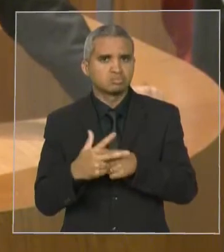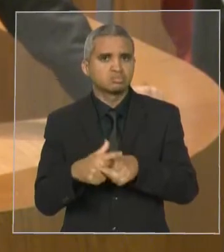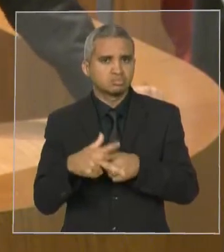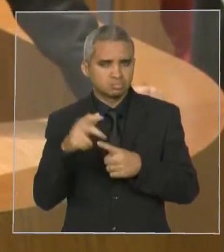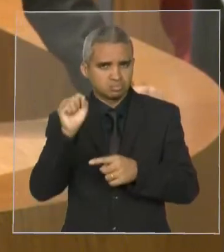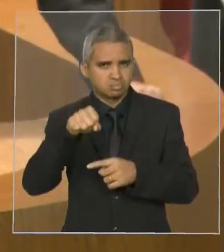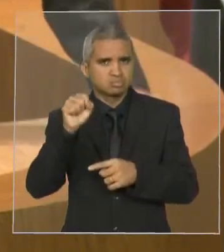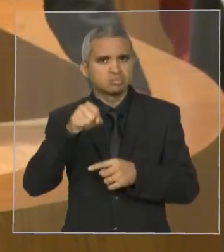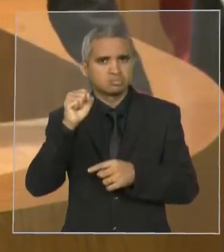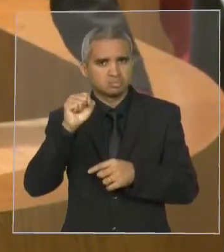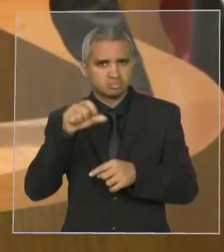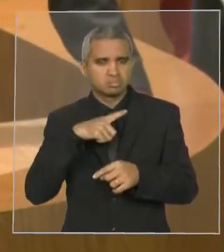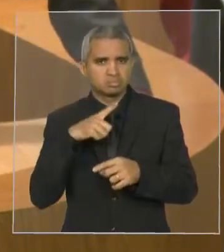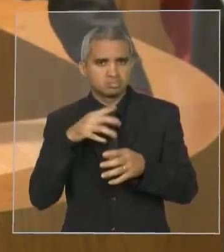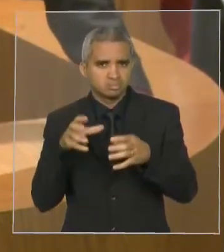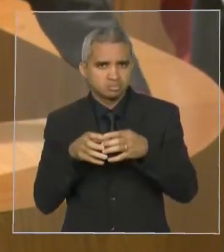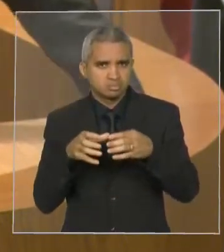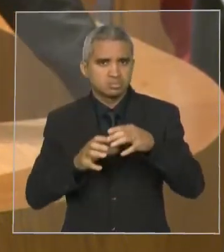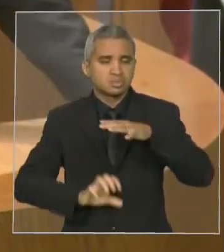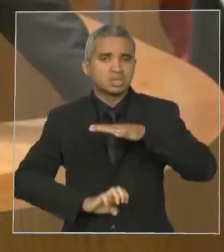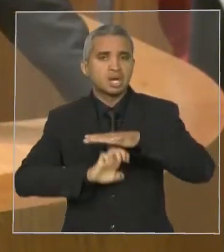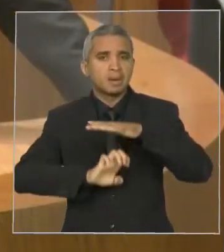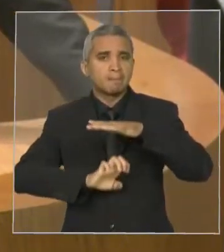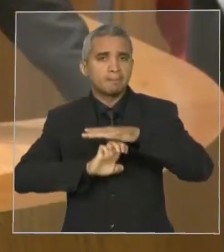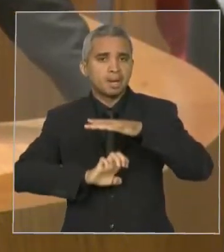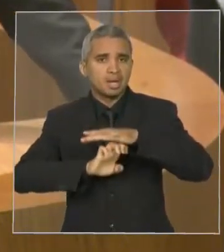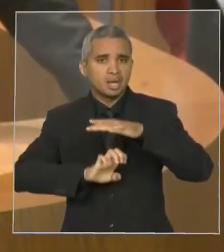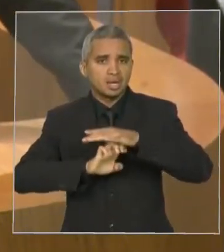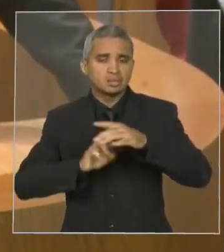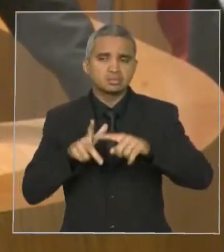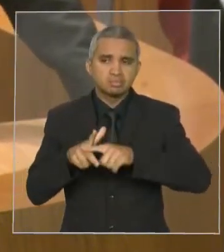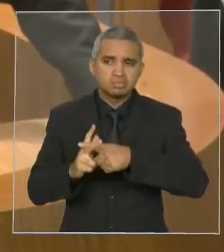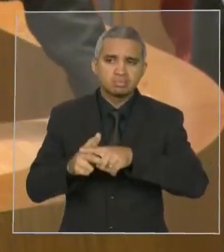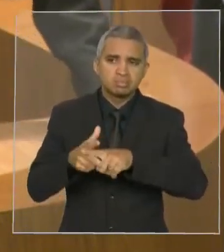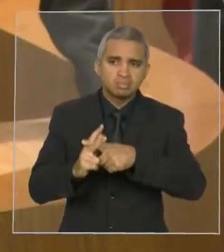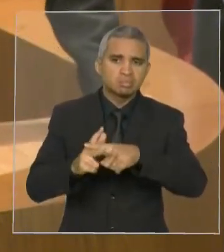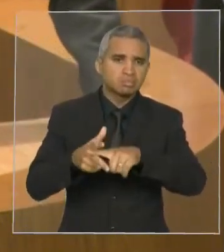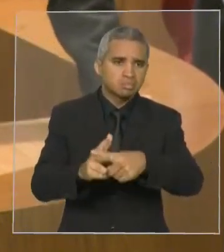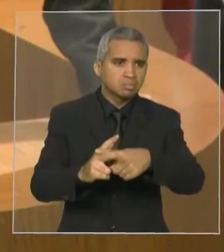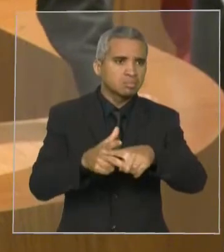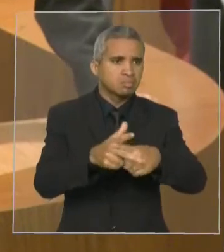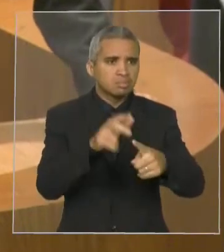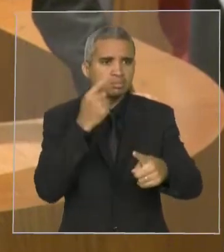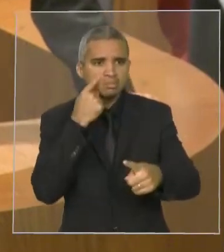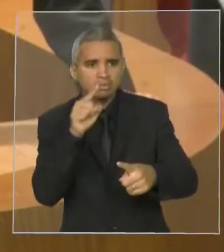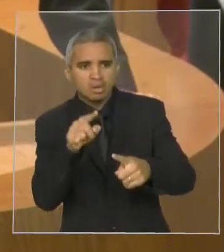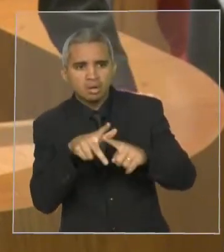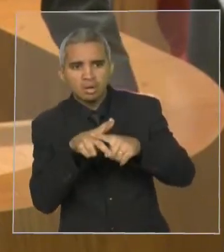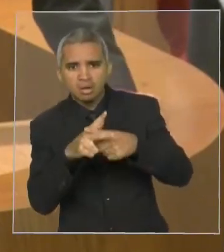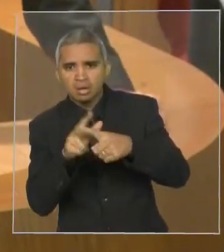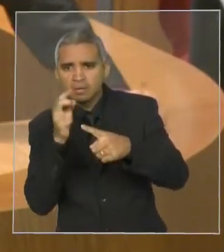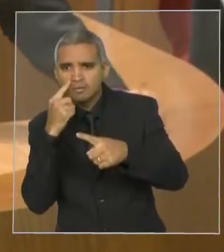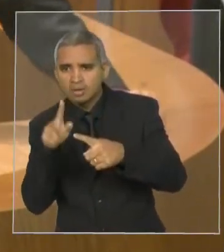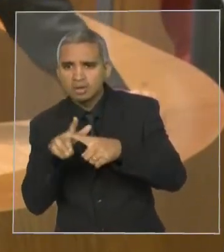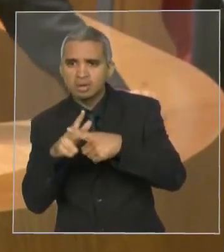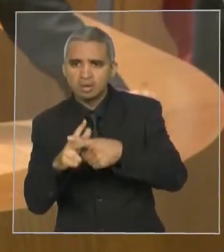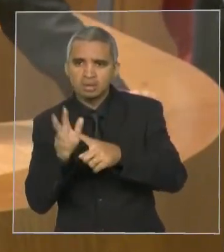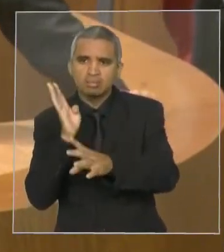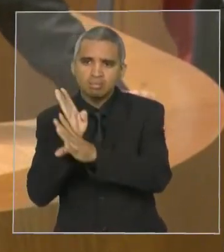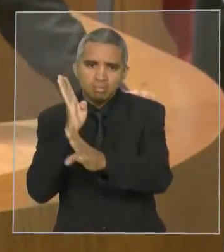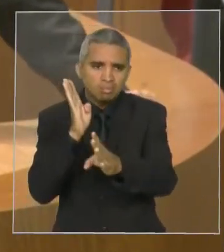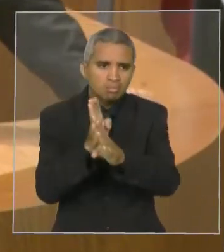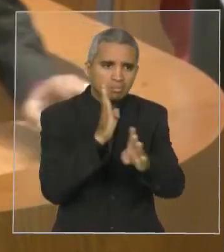obra a empresa que executou ela está fazendo dentro da obrigação legal